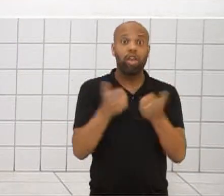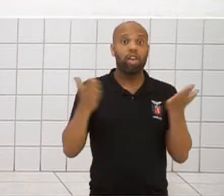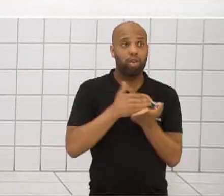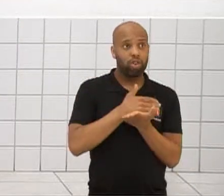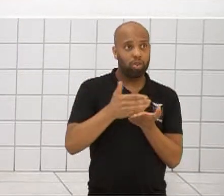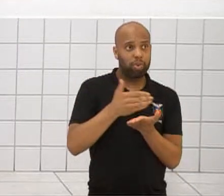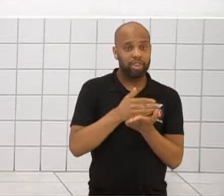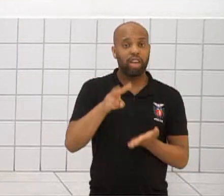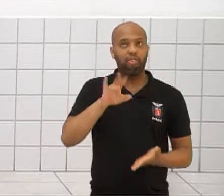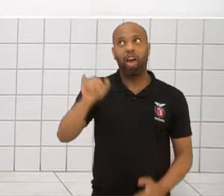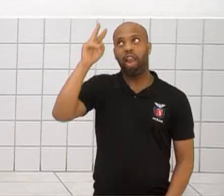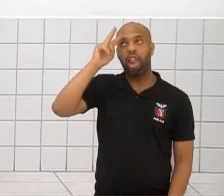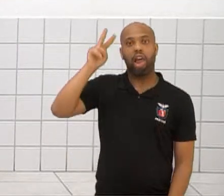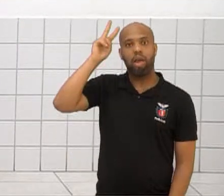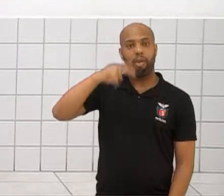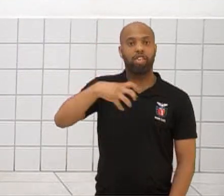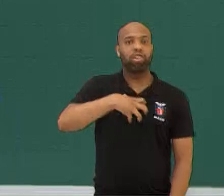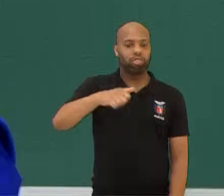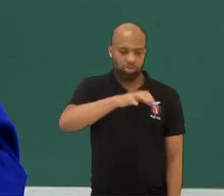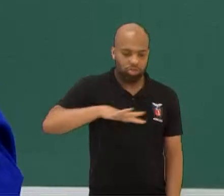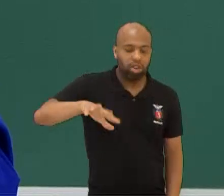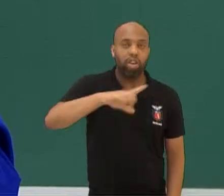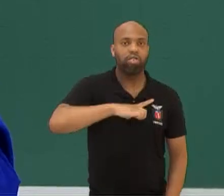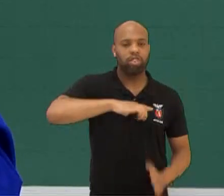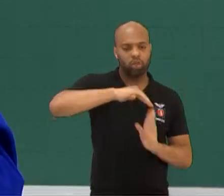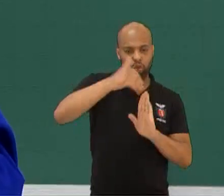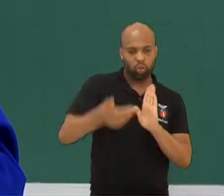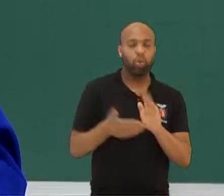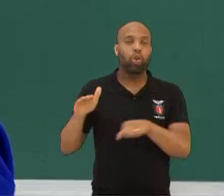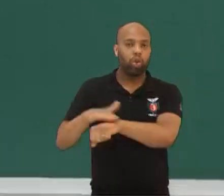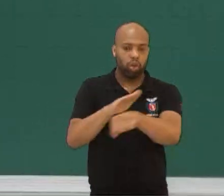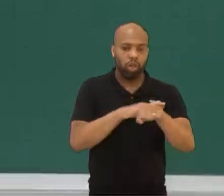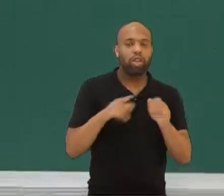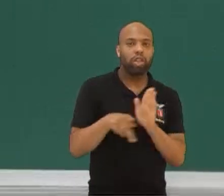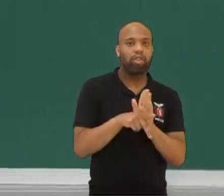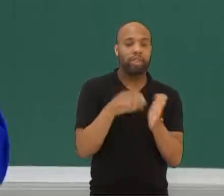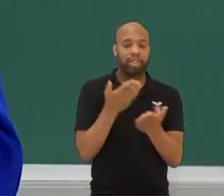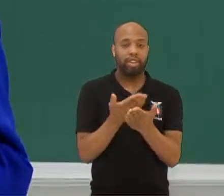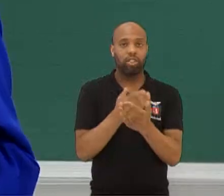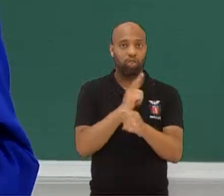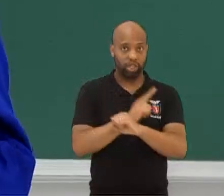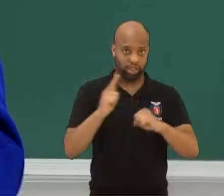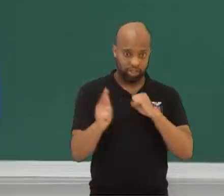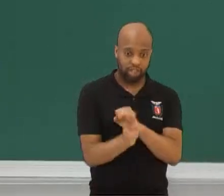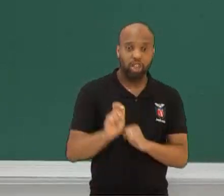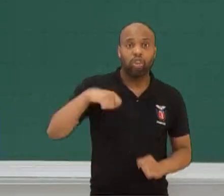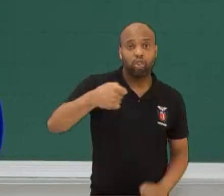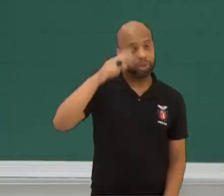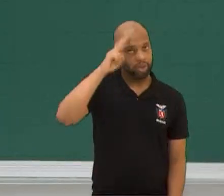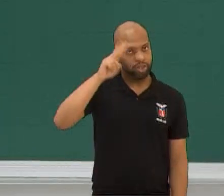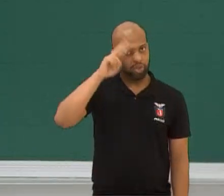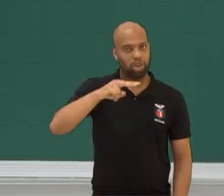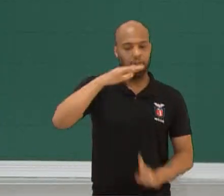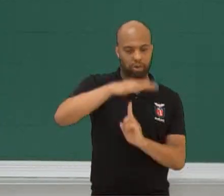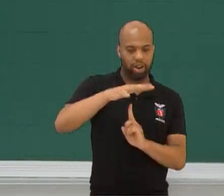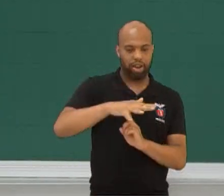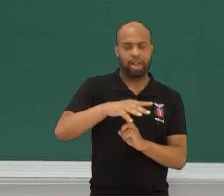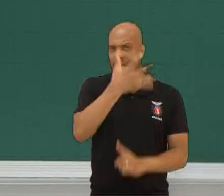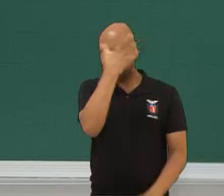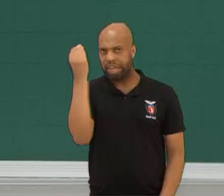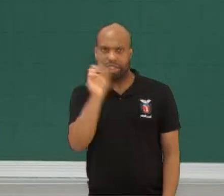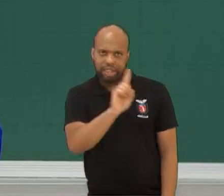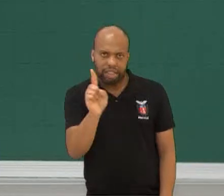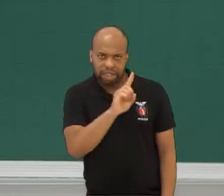dar aquela resgatada geral que fizemos em todos os momentos das aulas de geografia relacionados ao estado do Paraná, porque não podemos esquecer